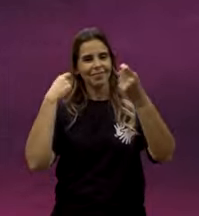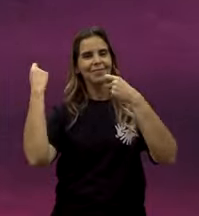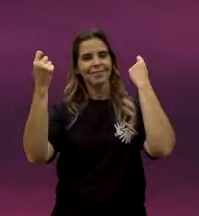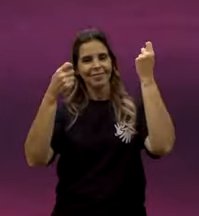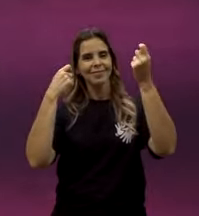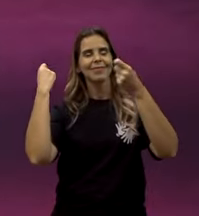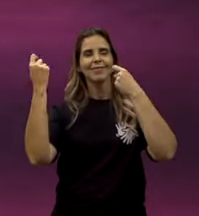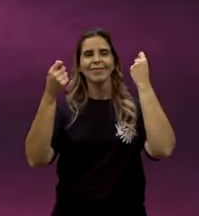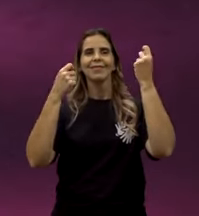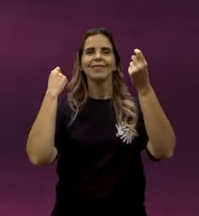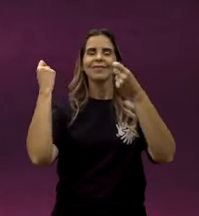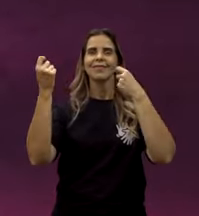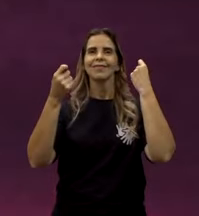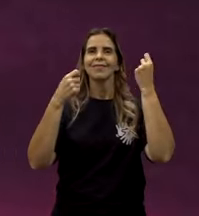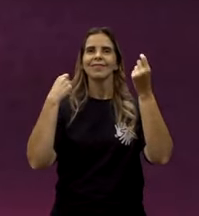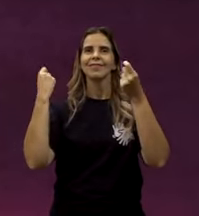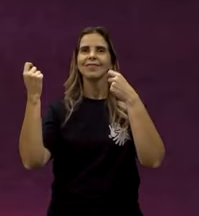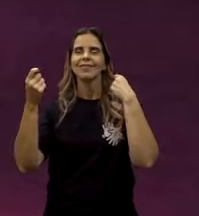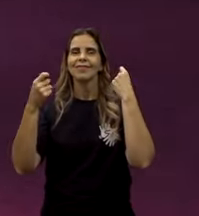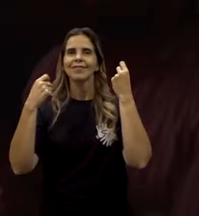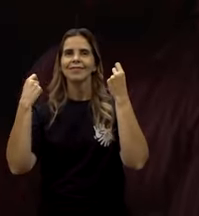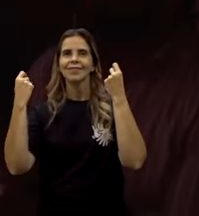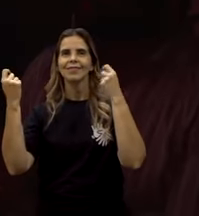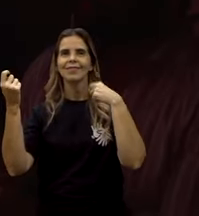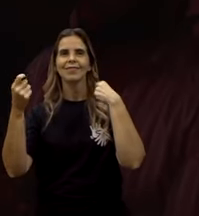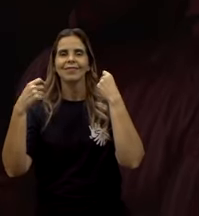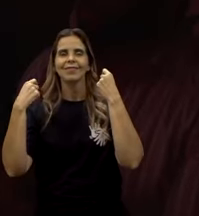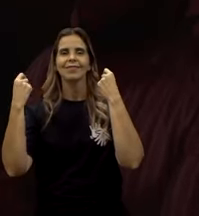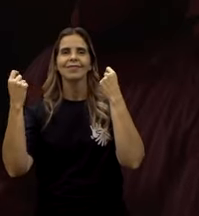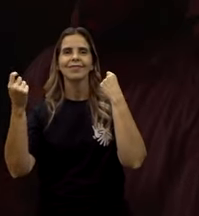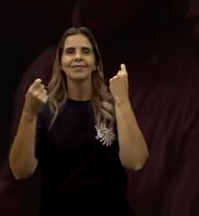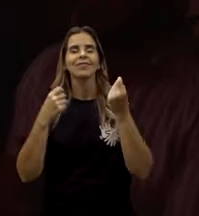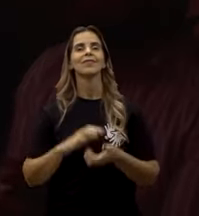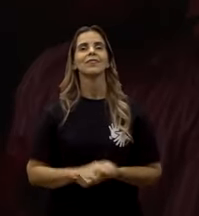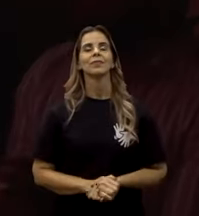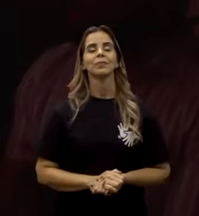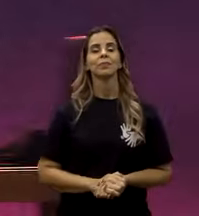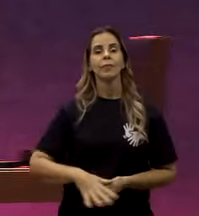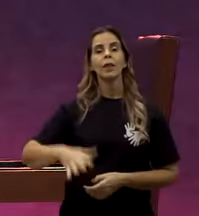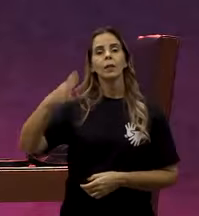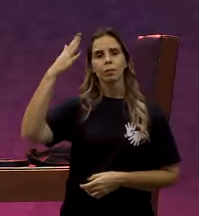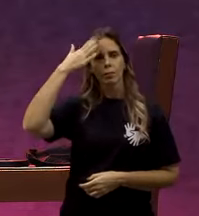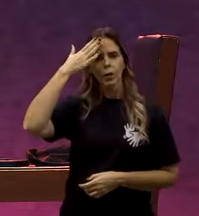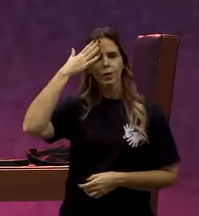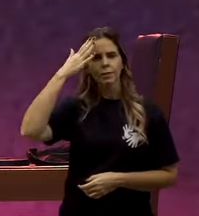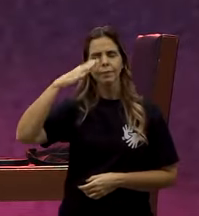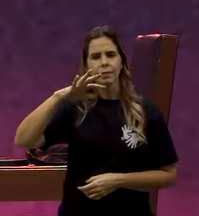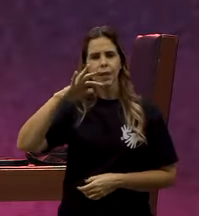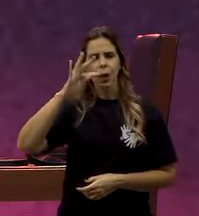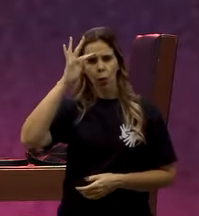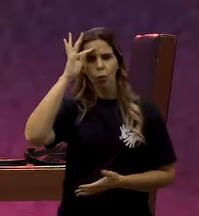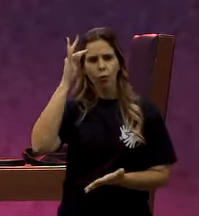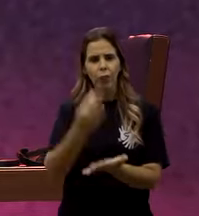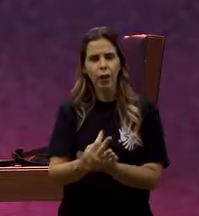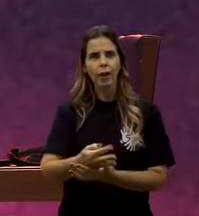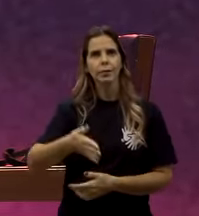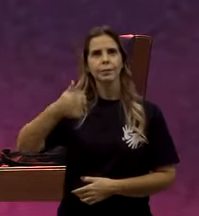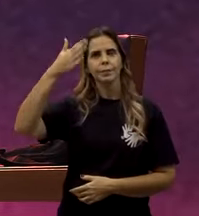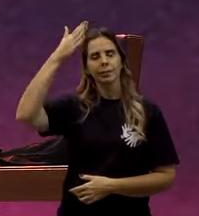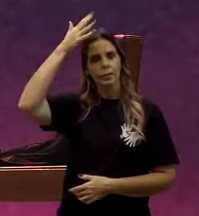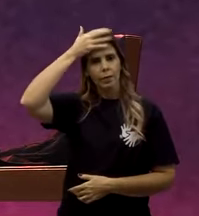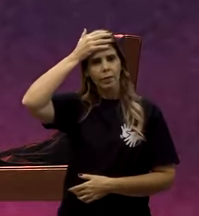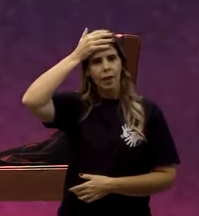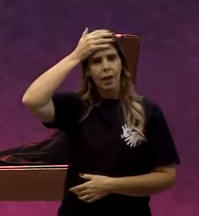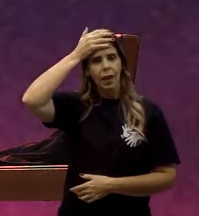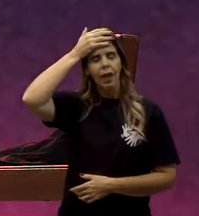aleluia oh glória Coloca a mão na sua testa aqui pela fé vamos lá para profetizar diga comigo assim